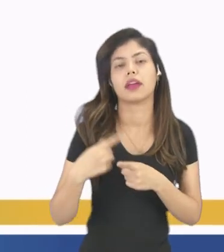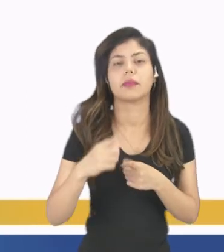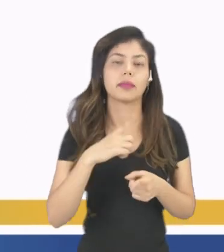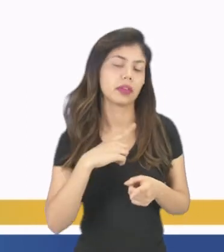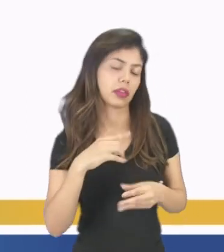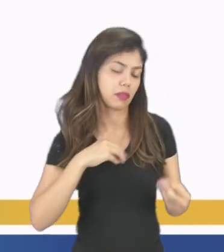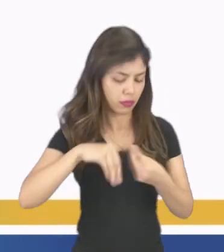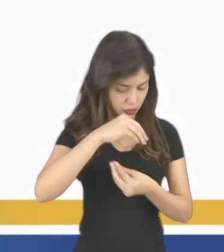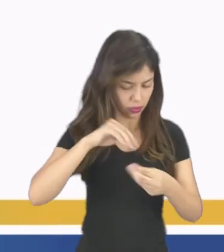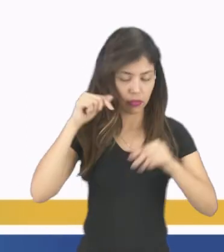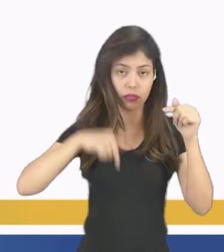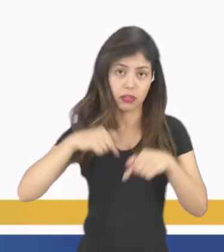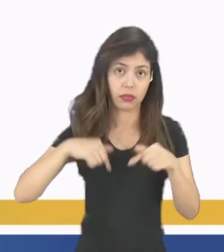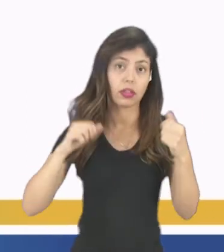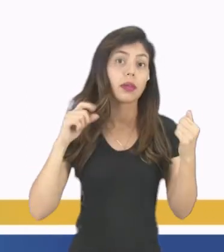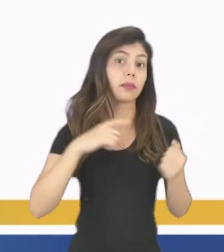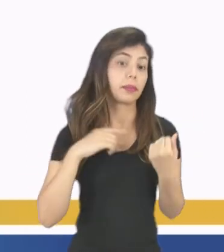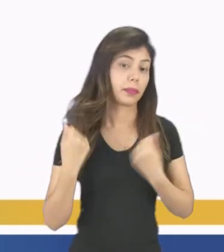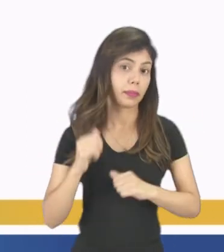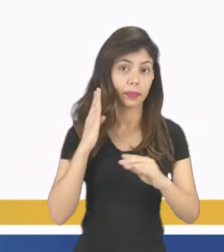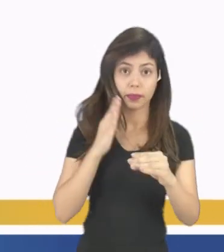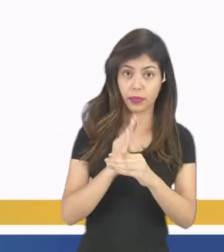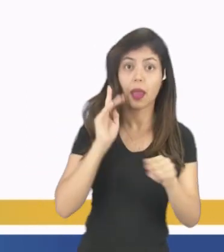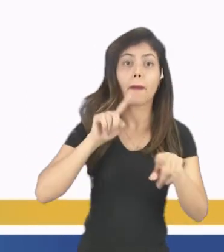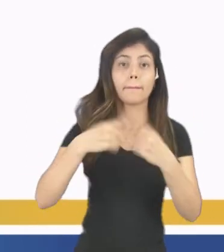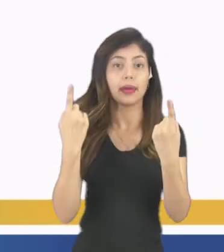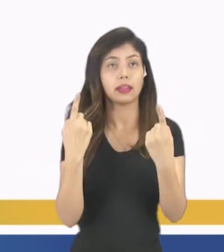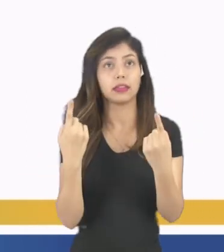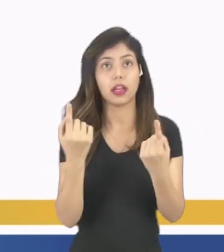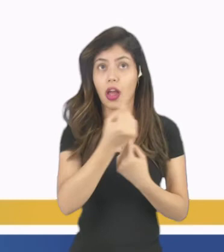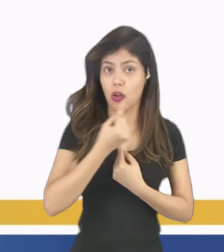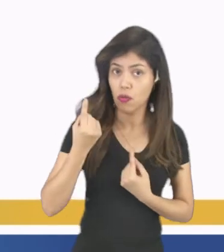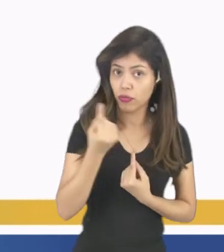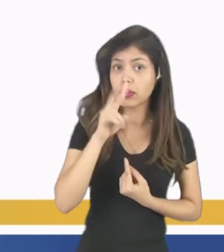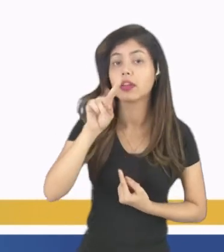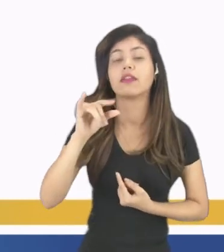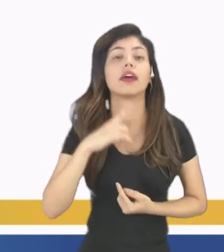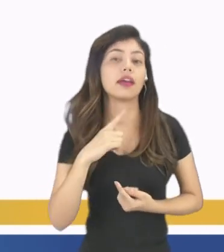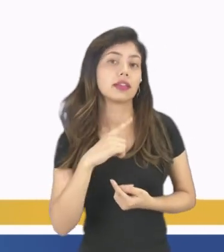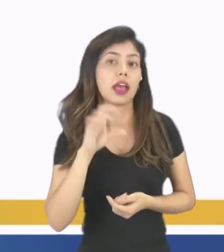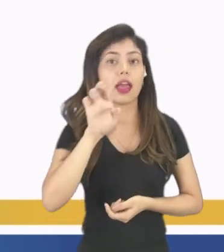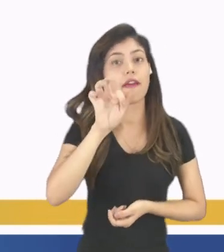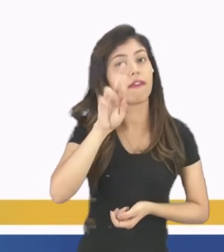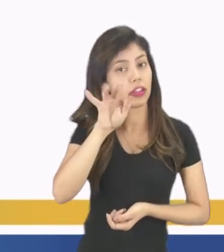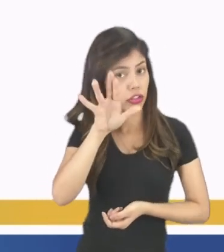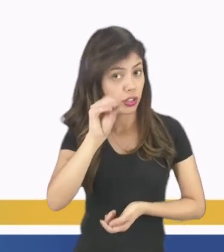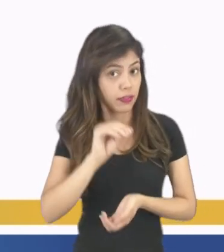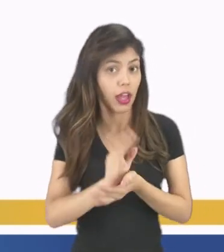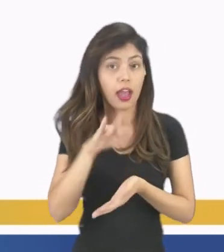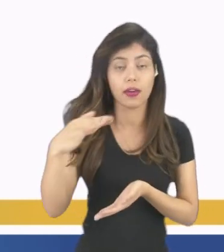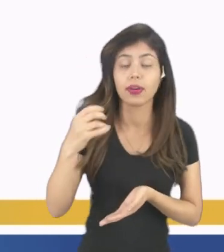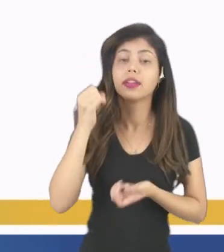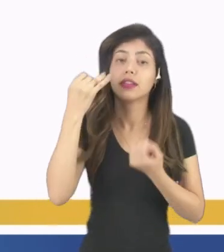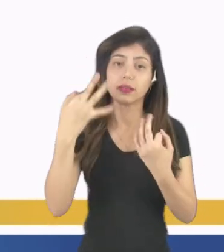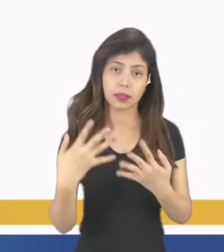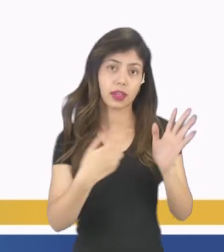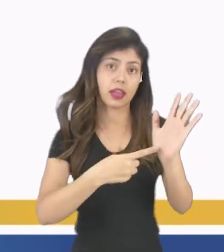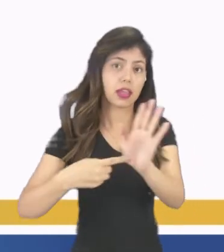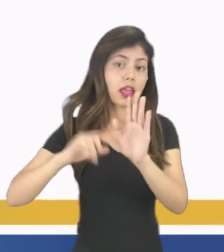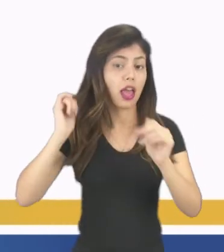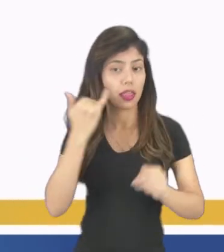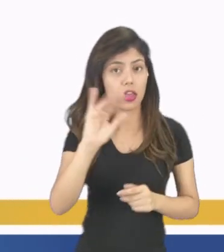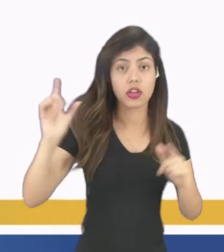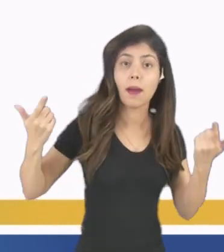uma reação química tem que ter colisão, mas a única que vai ser efetiva é quando elas tiverem energia